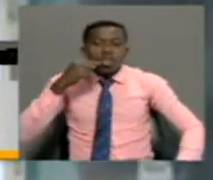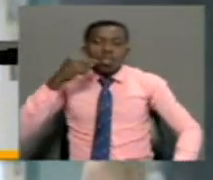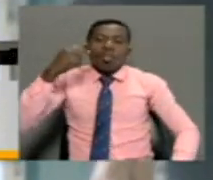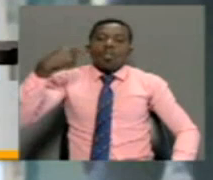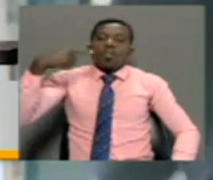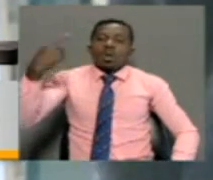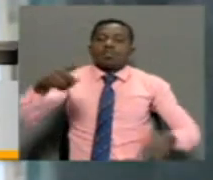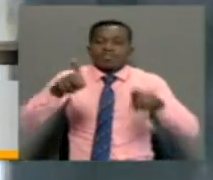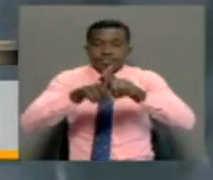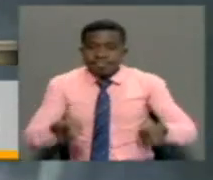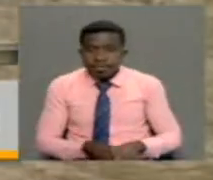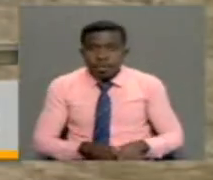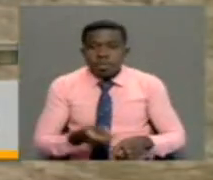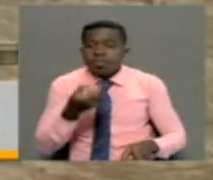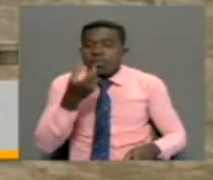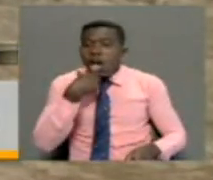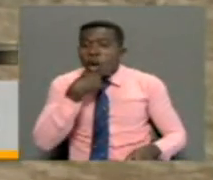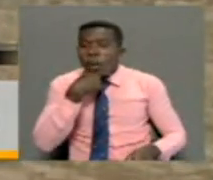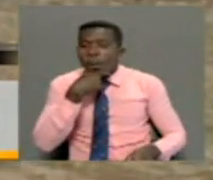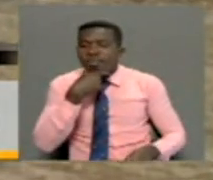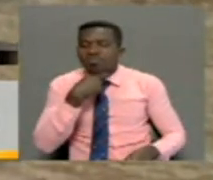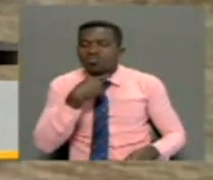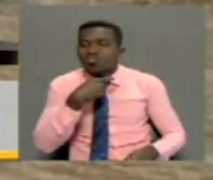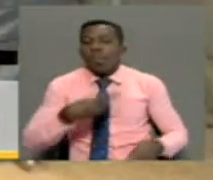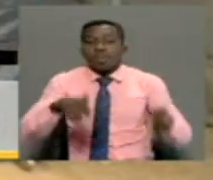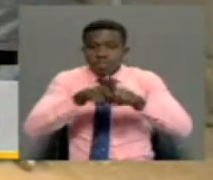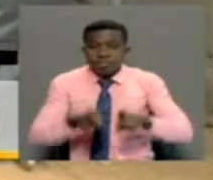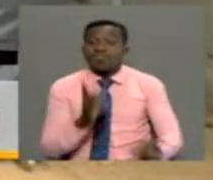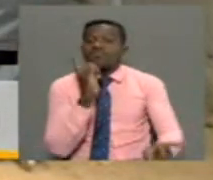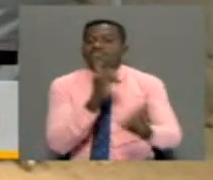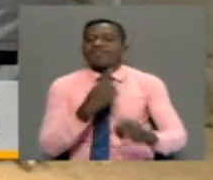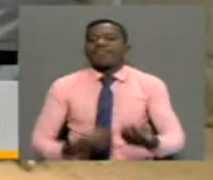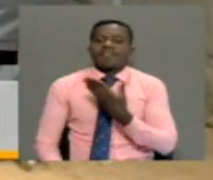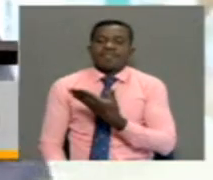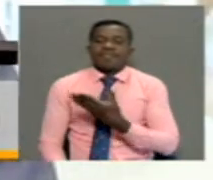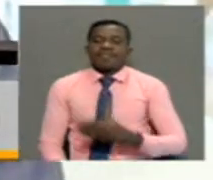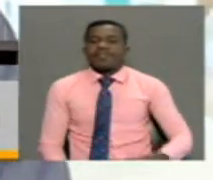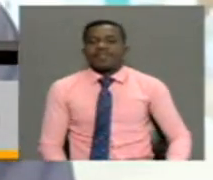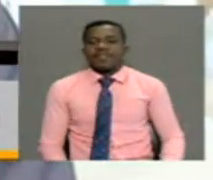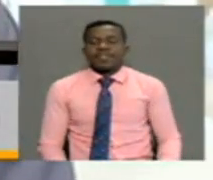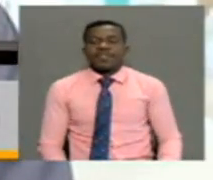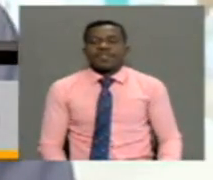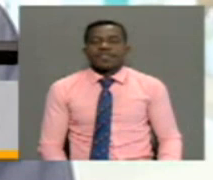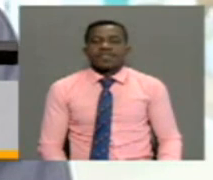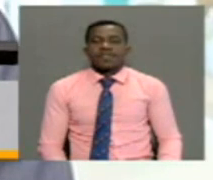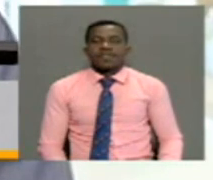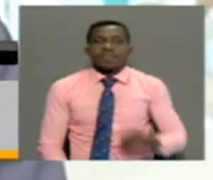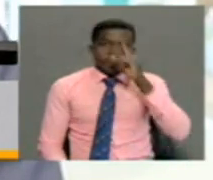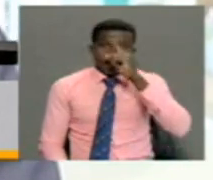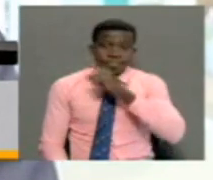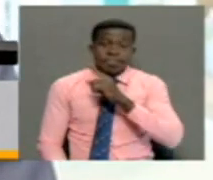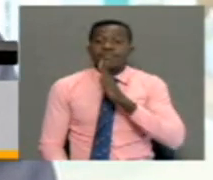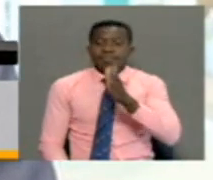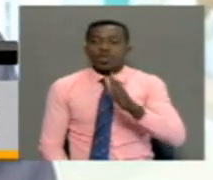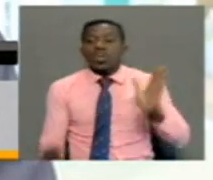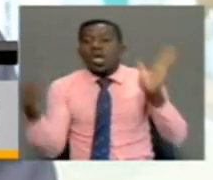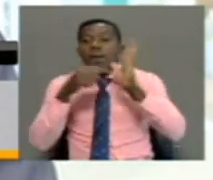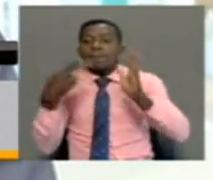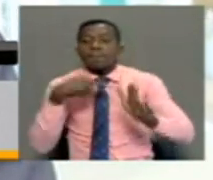bolachas doces e salgadas, cujos equipamentos encontram-se no local. O objetivo é tornar esse